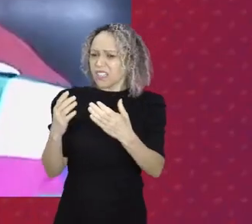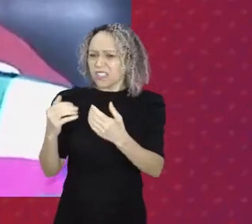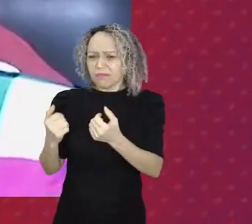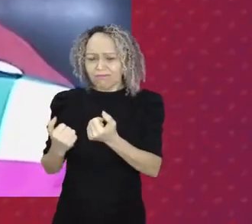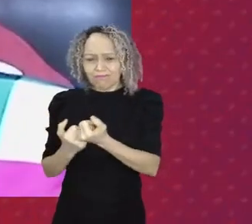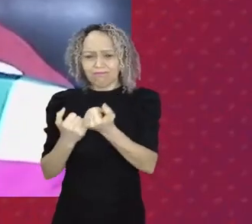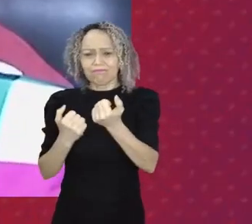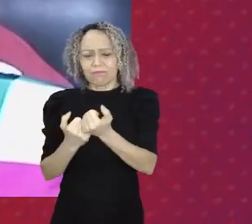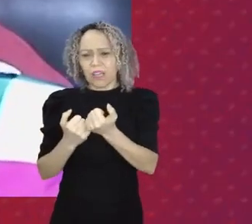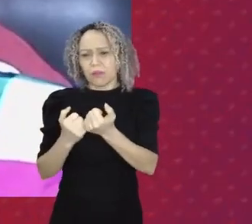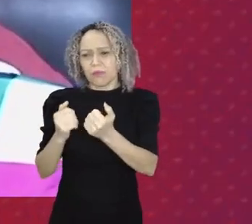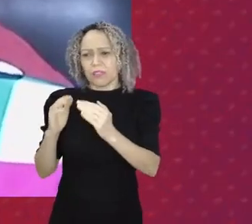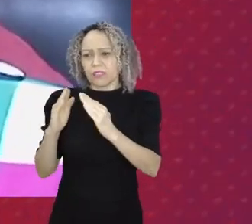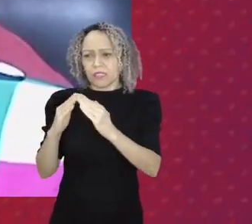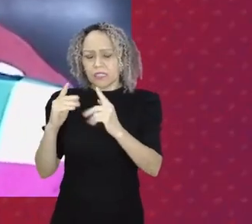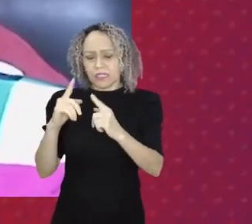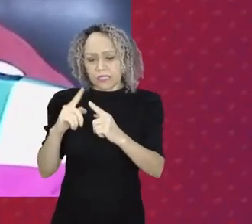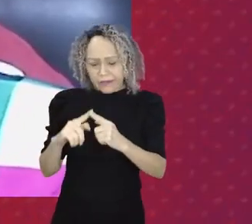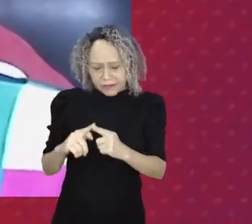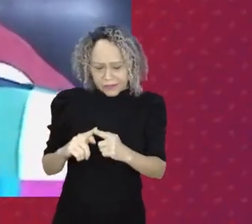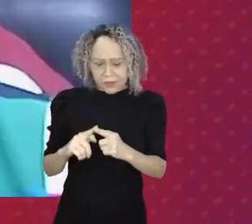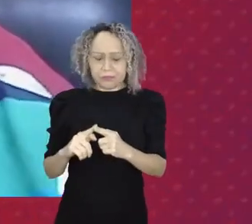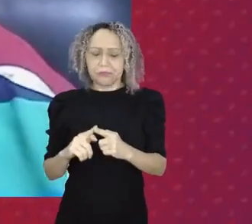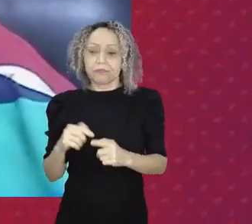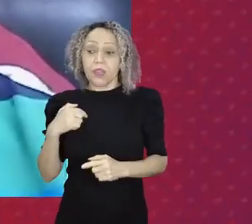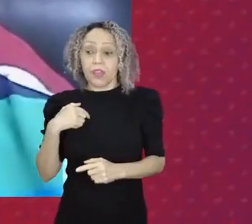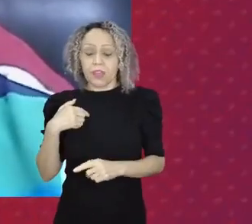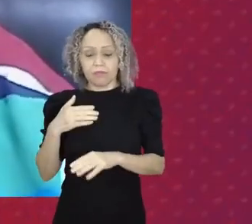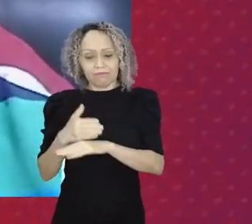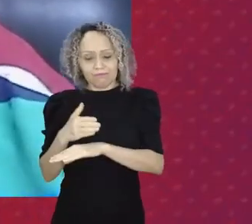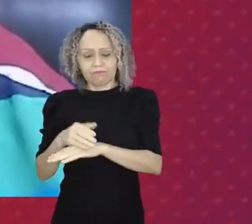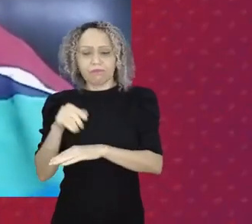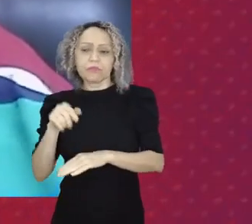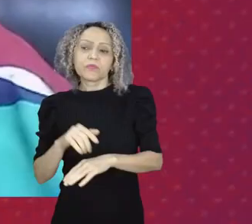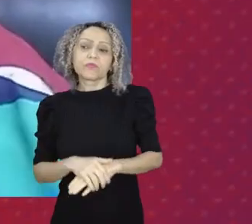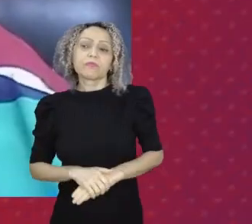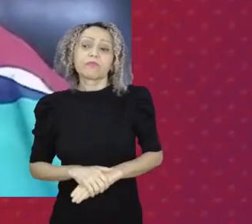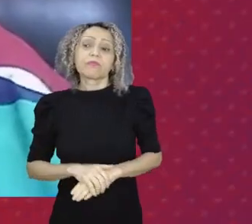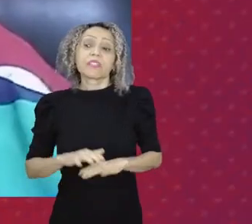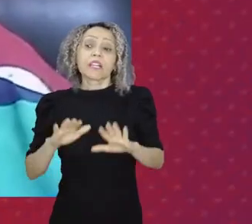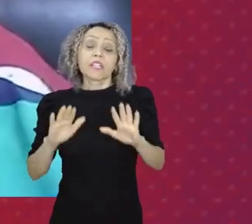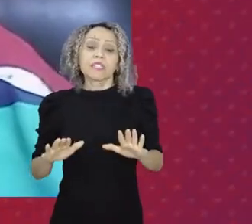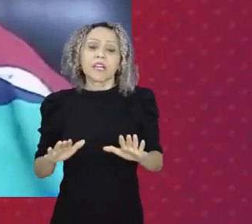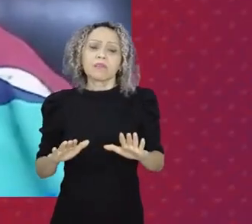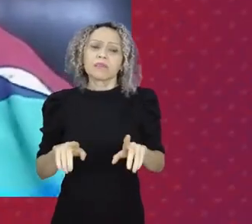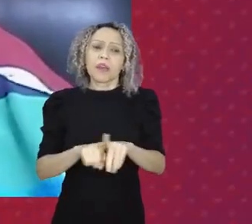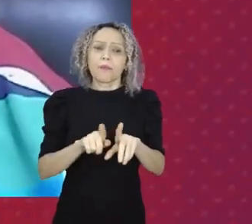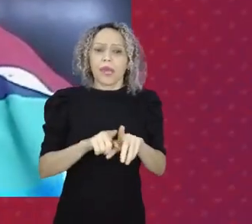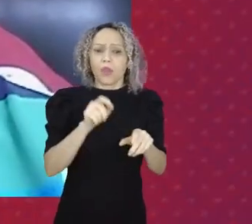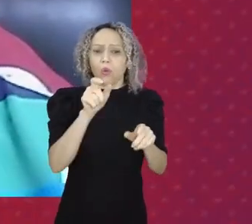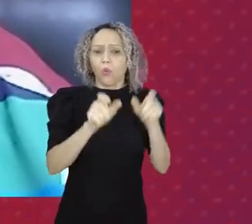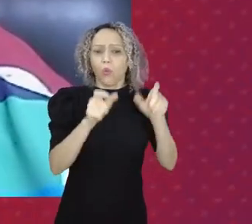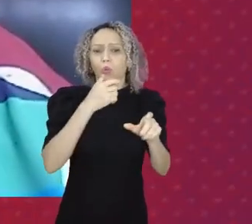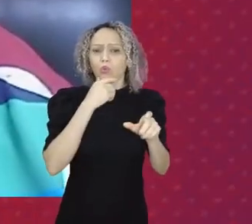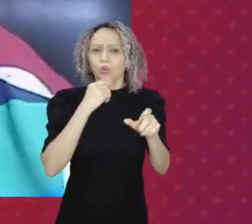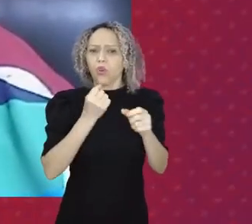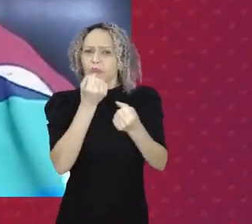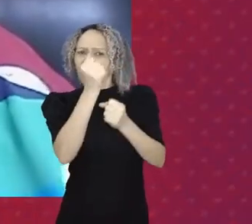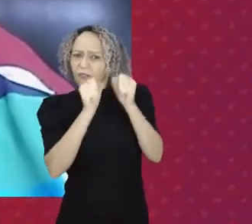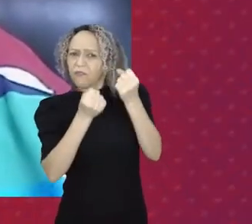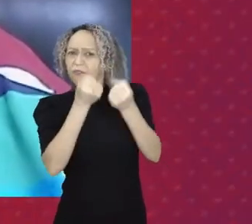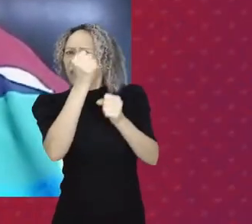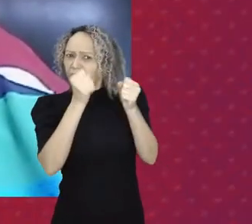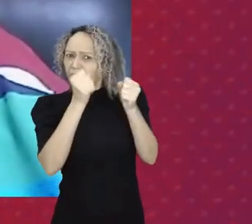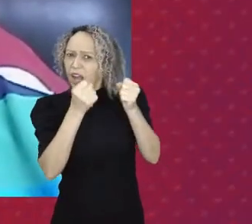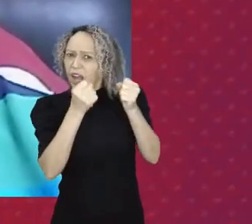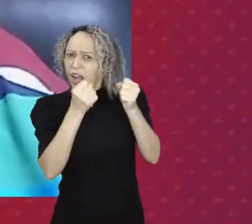movimentos grevistas nas fábricas, começaram a ter a certeza de que, além de poder falar,